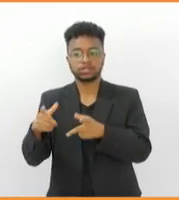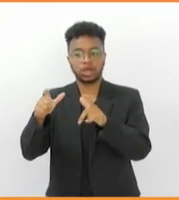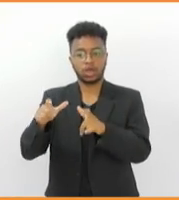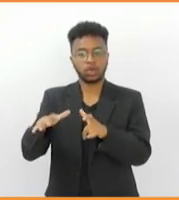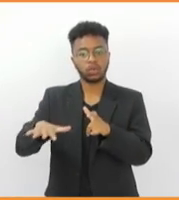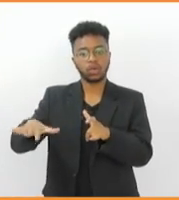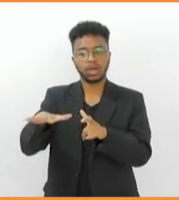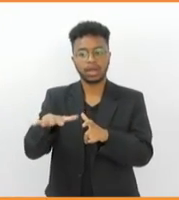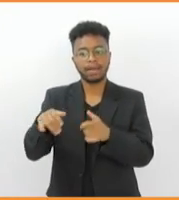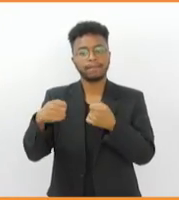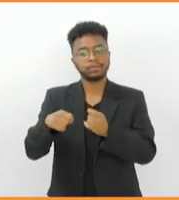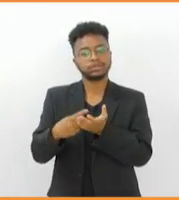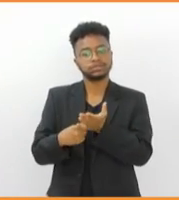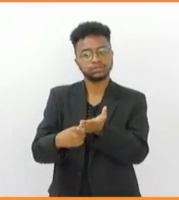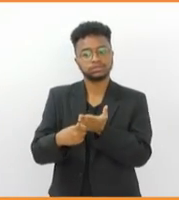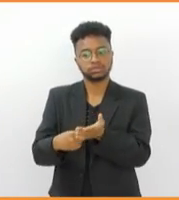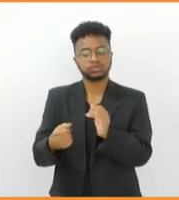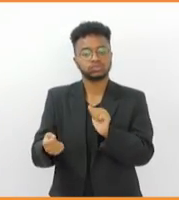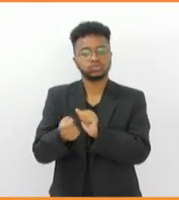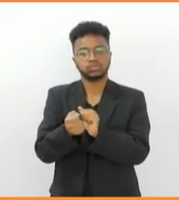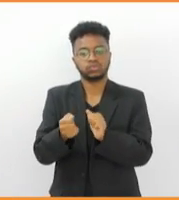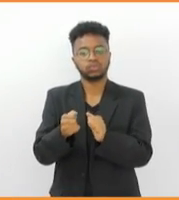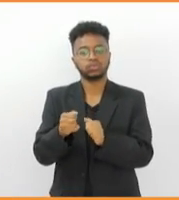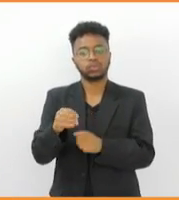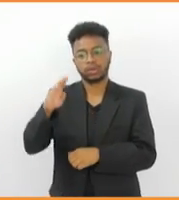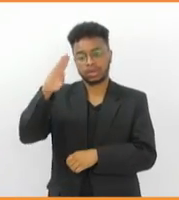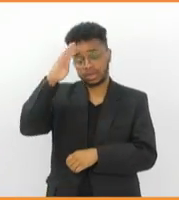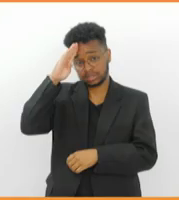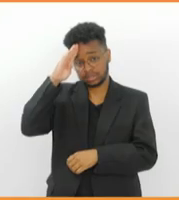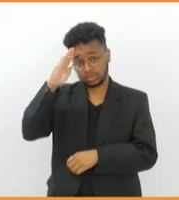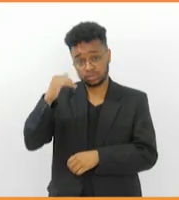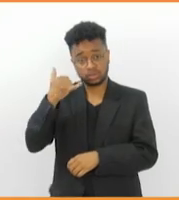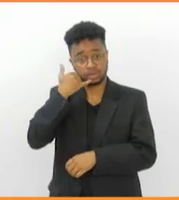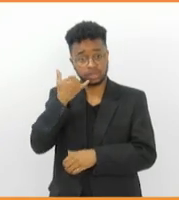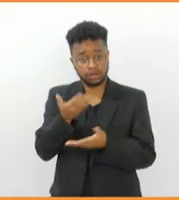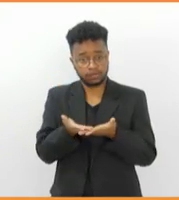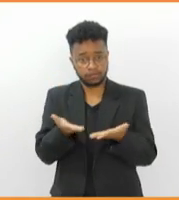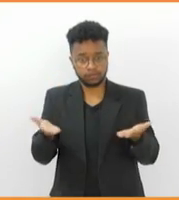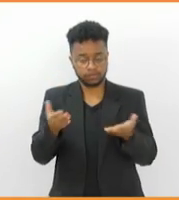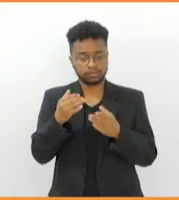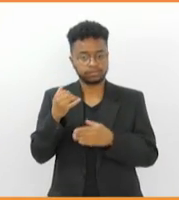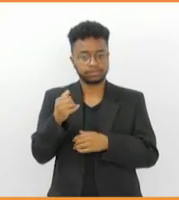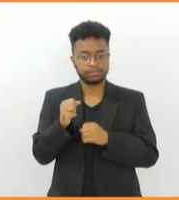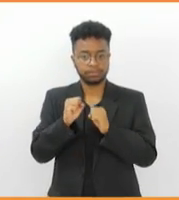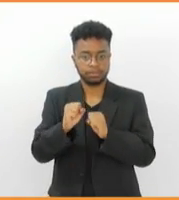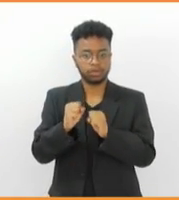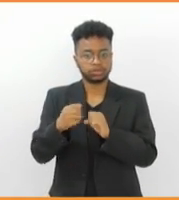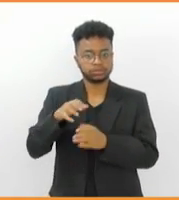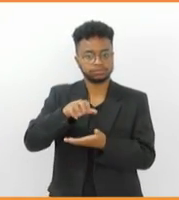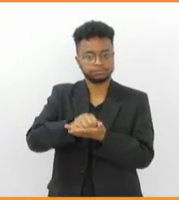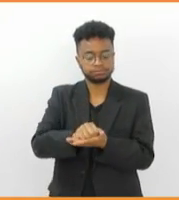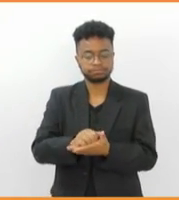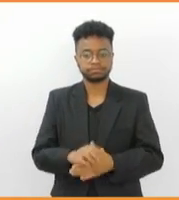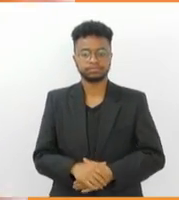Cruz deve ser agendada junto ao exército pelo telefone 21 996 33